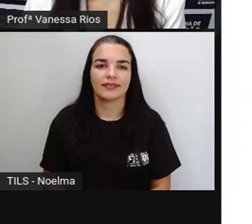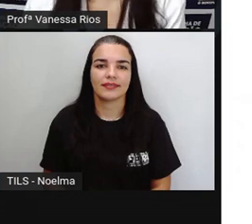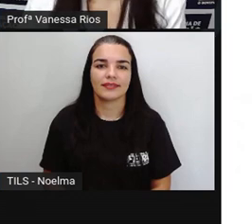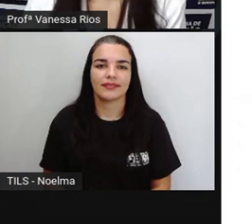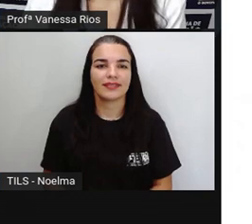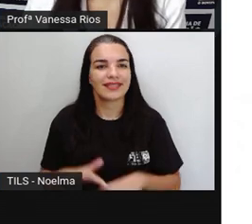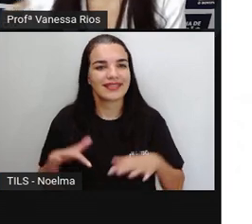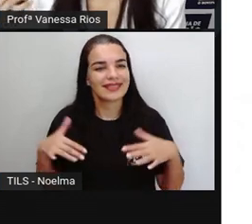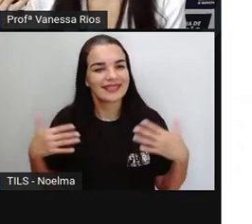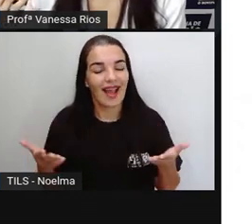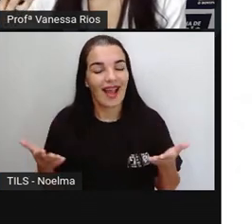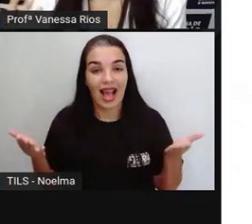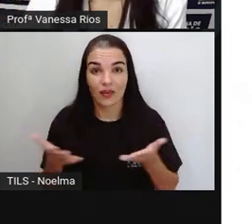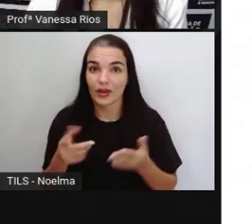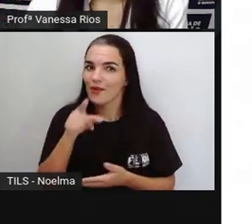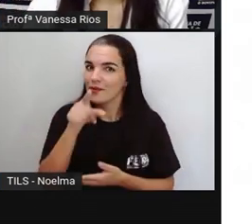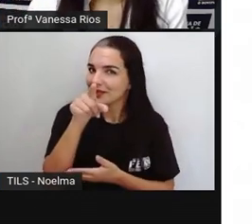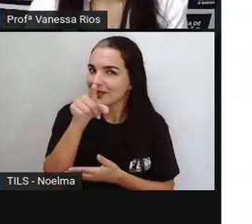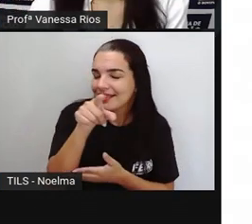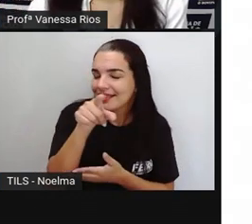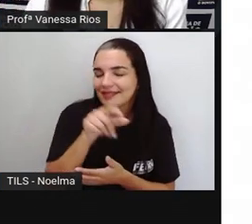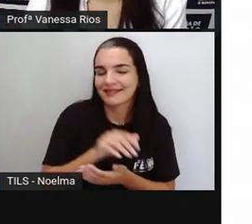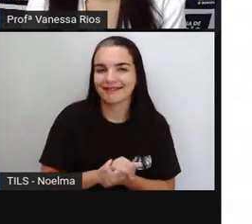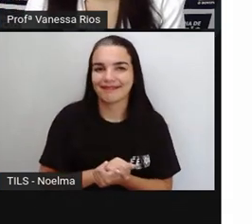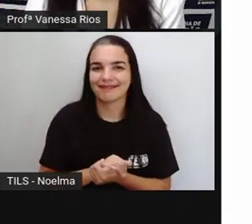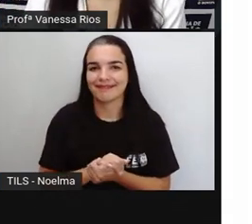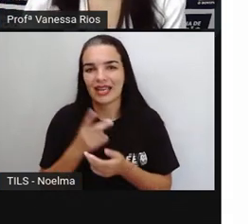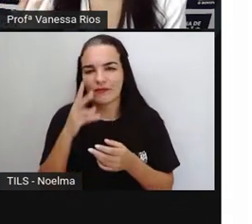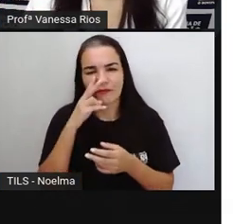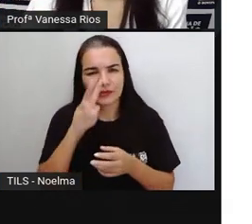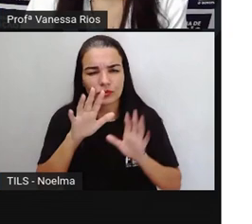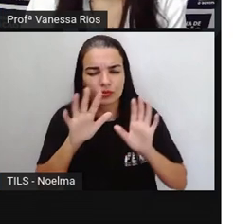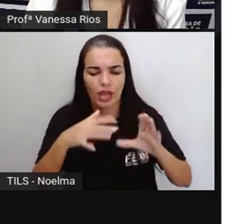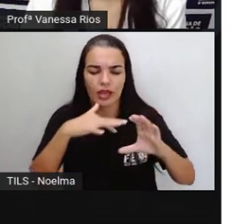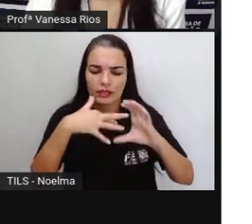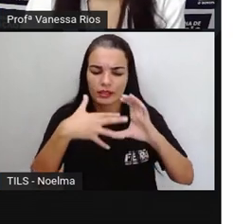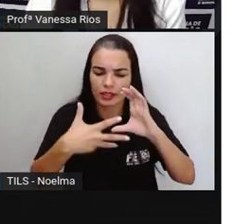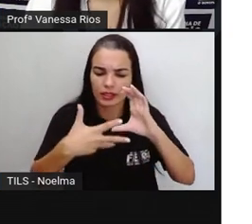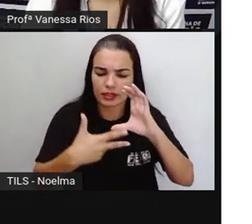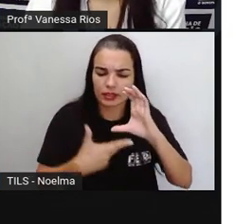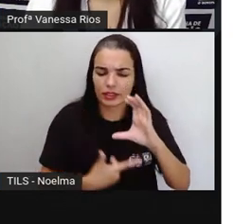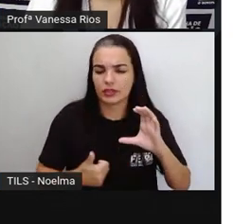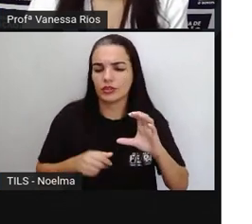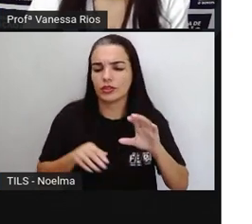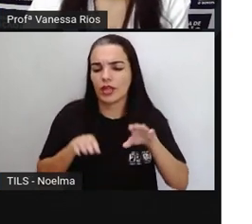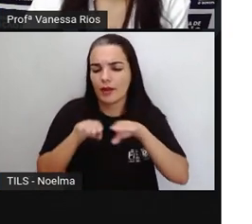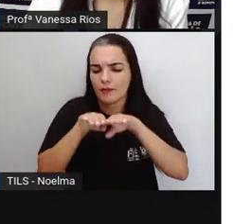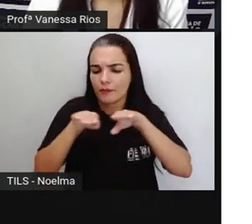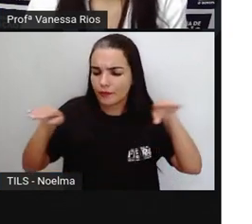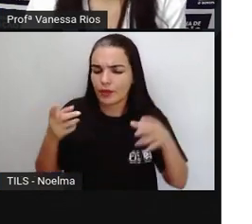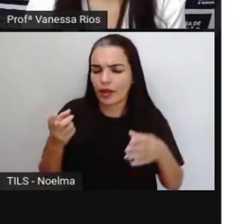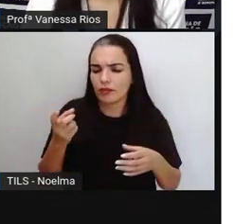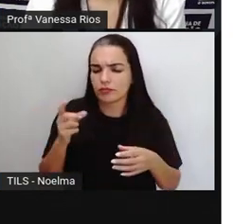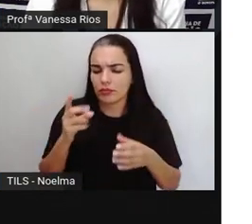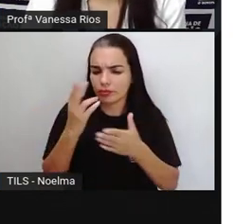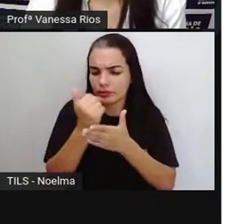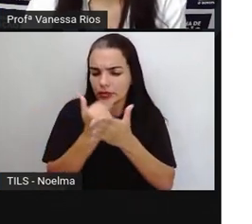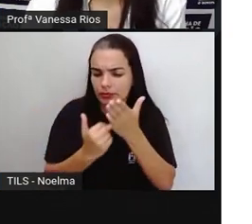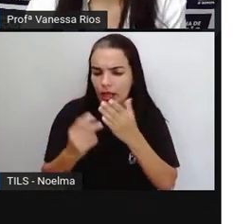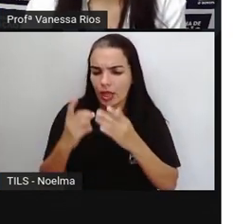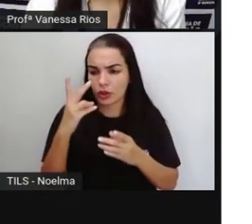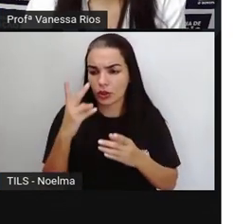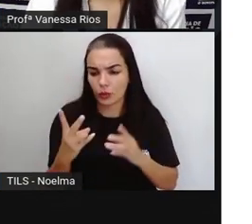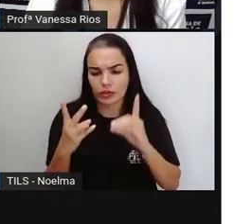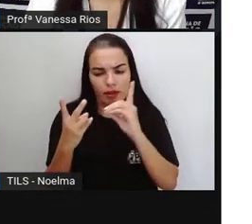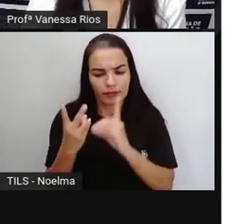E pronto, agora é com você. Observando as características das figuras bidimensionais e como elas estão